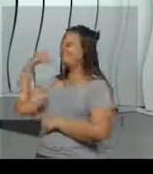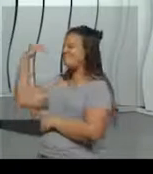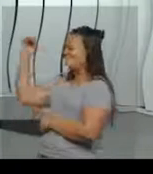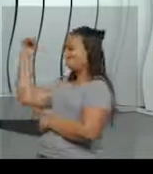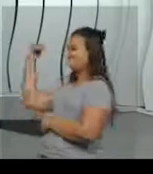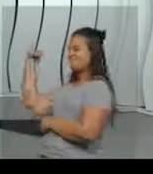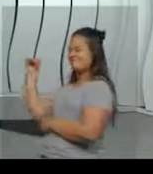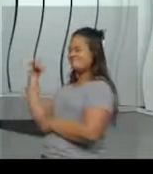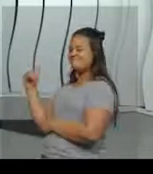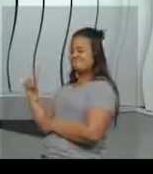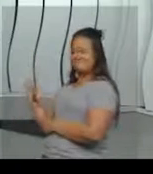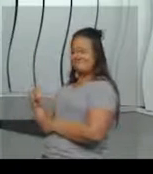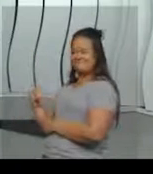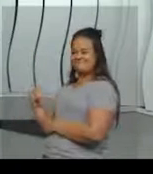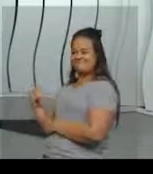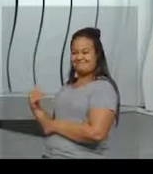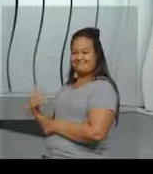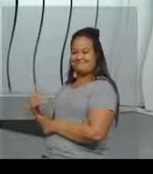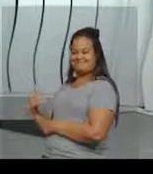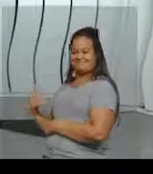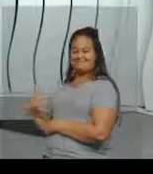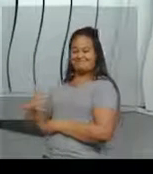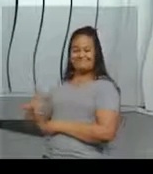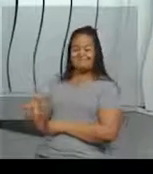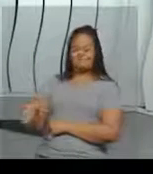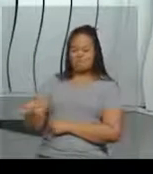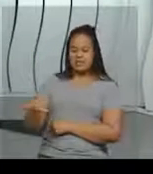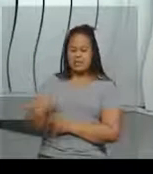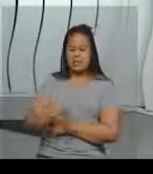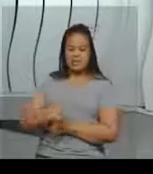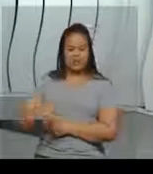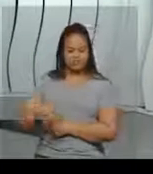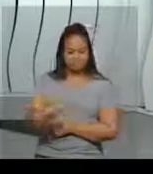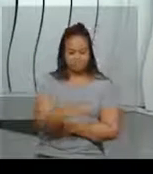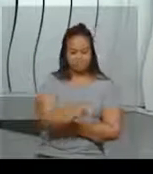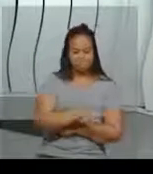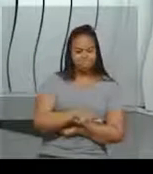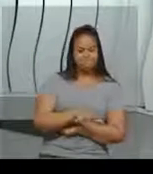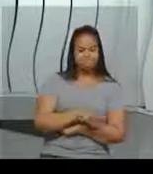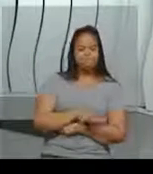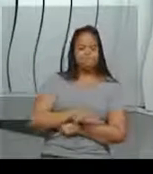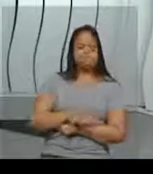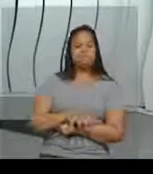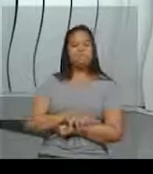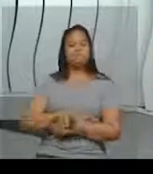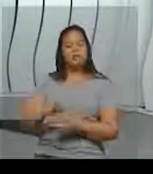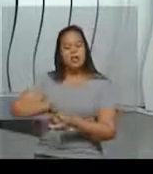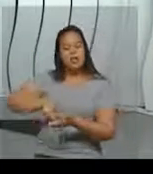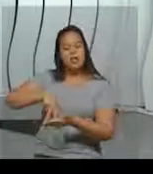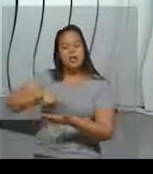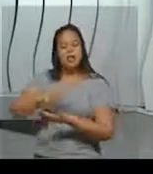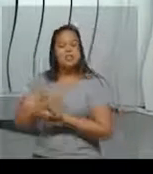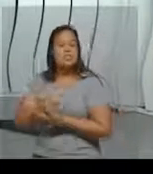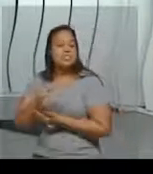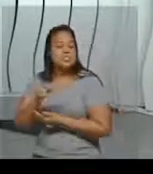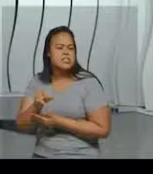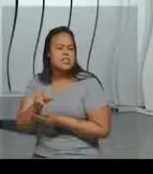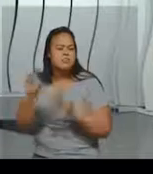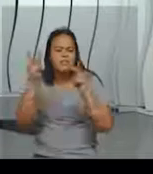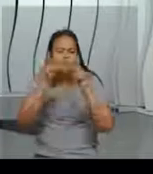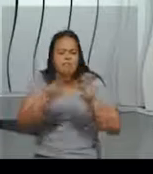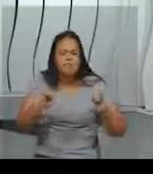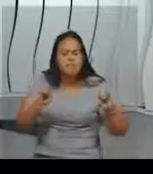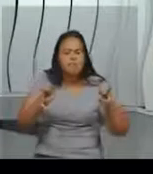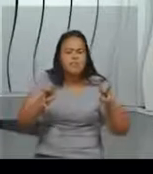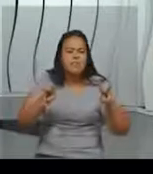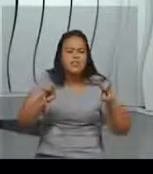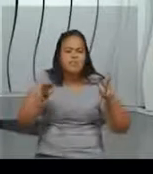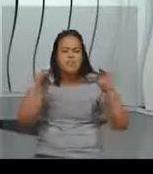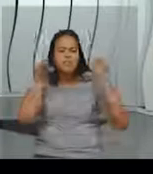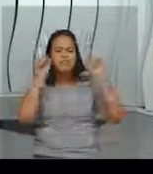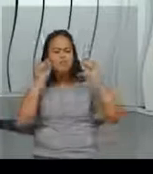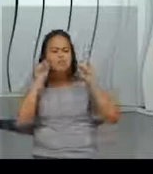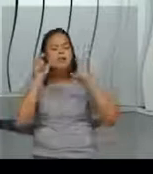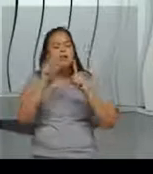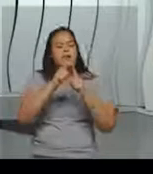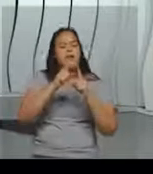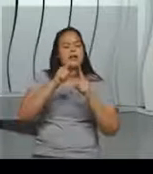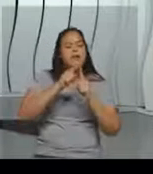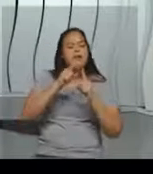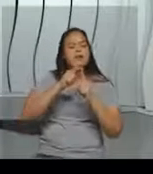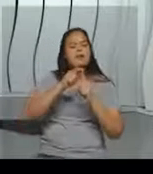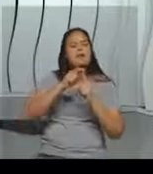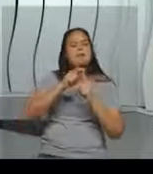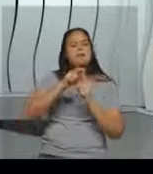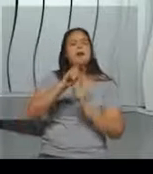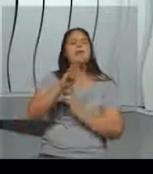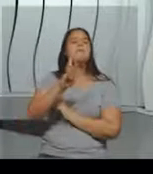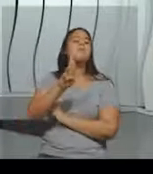de danças urbanas, né? De street dances ou break. Então, quando vocês ouvirem essa palavra, vocês podem associar